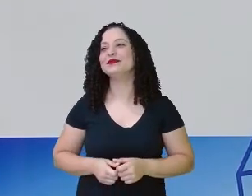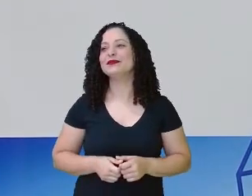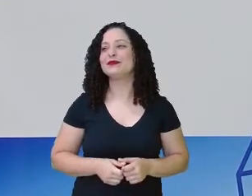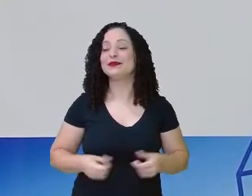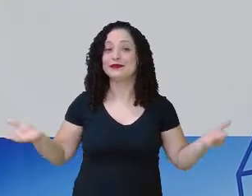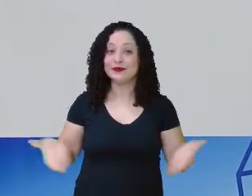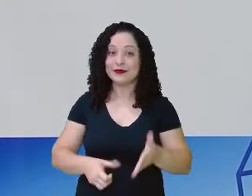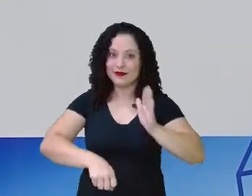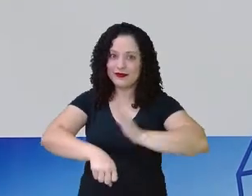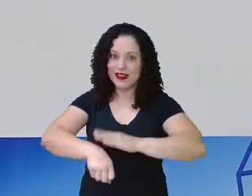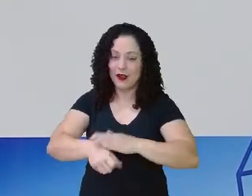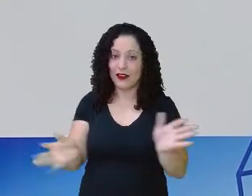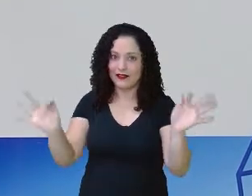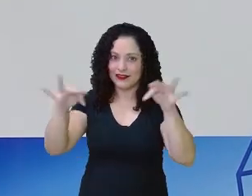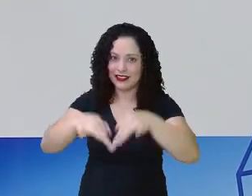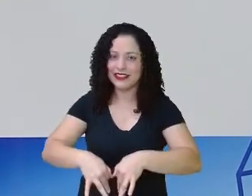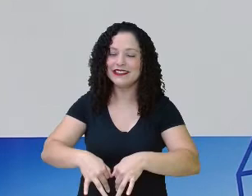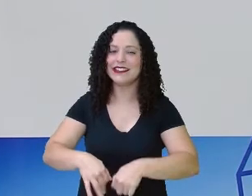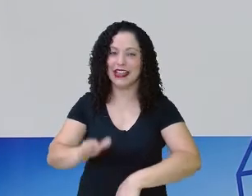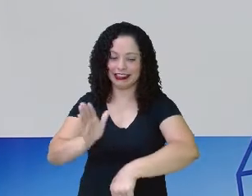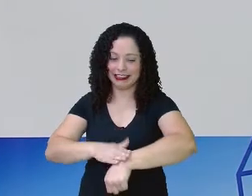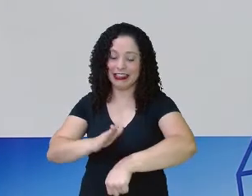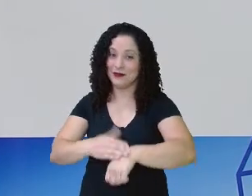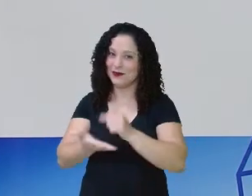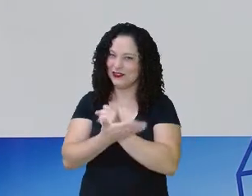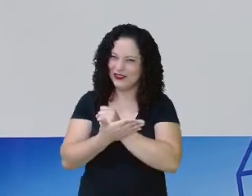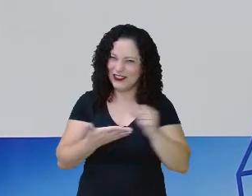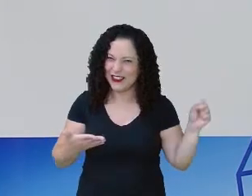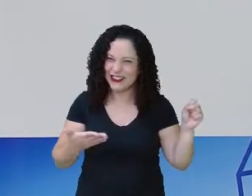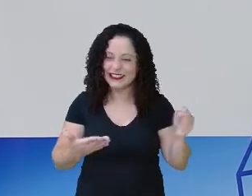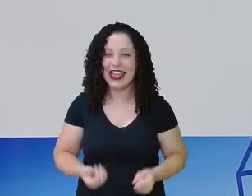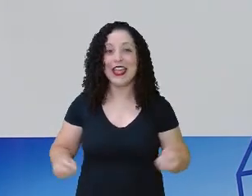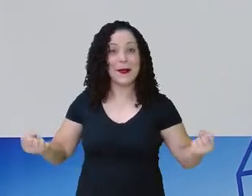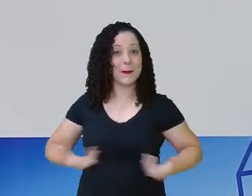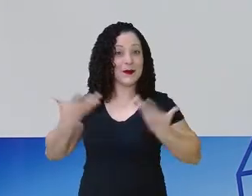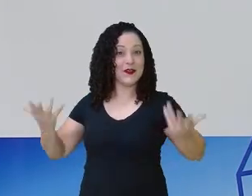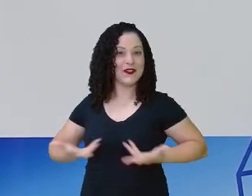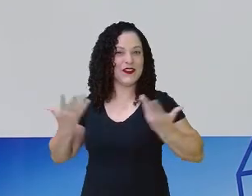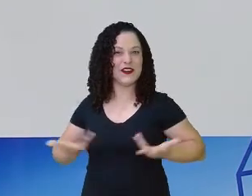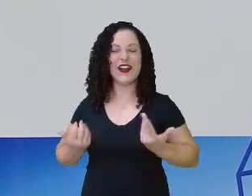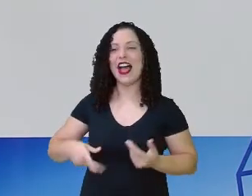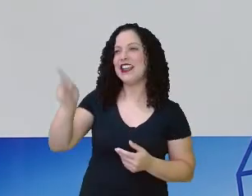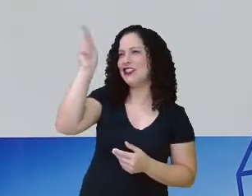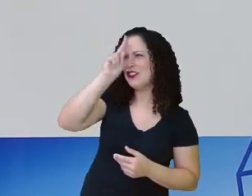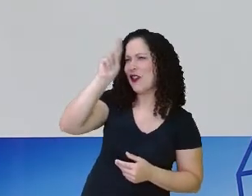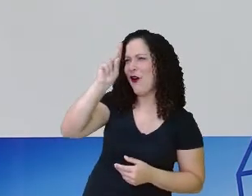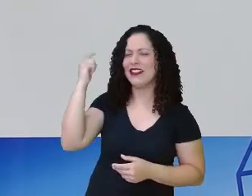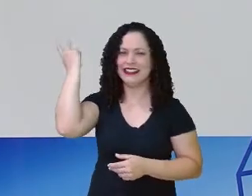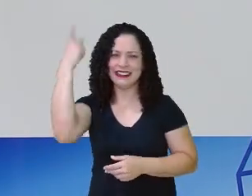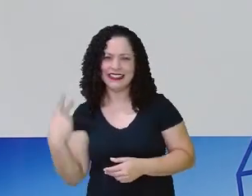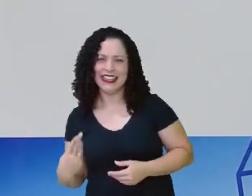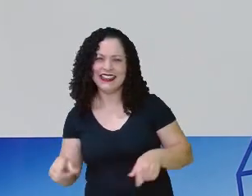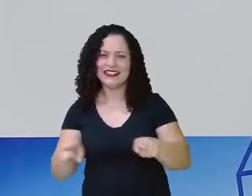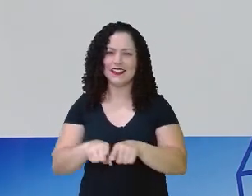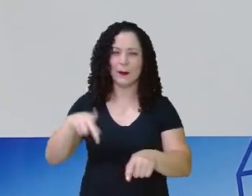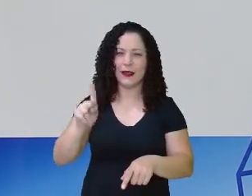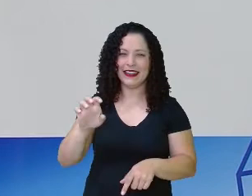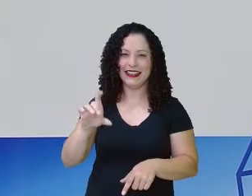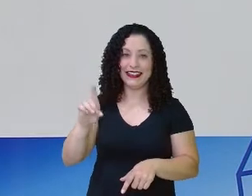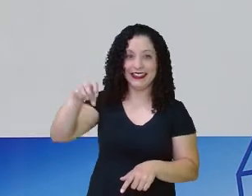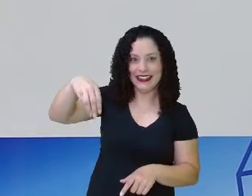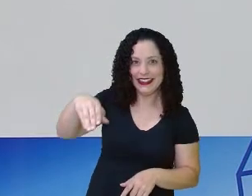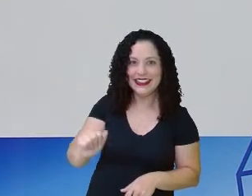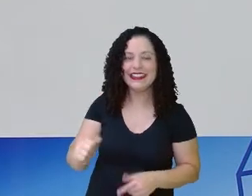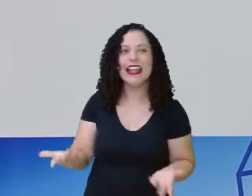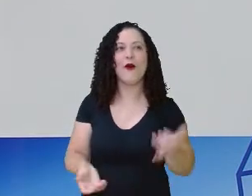já mandaram eu dar um tchauzinho, eu me empolguei com a história de Kézia, olha, Kézia, é Kedma. Já sei o nome para o conto